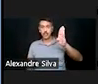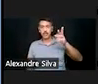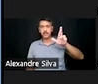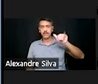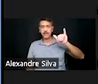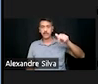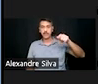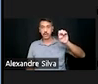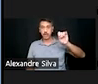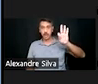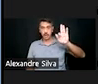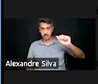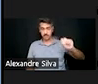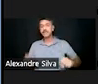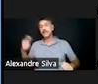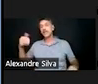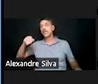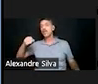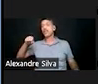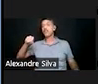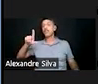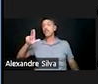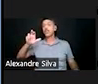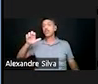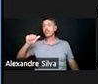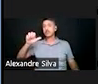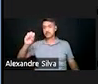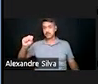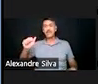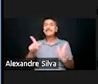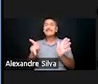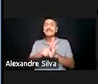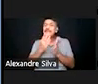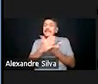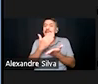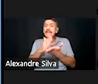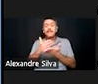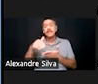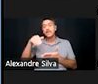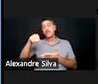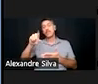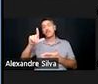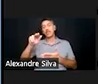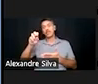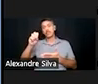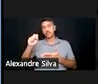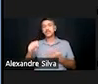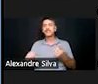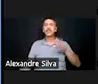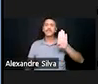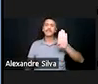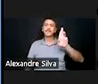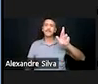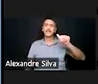assemelha muito com o filo molusca, mas não tem nada a ver com os moluscos. E os braquiópodes, eles são um